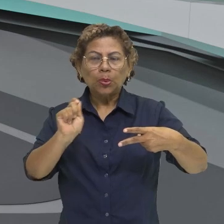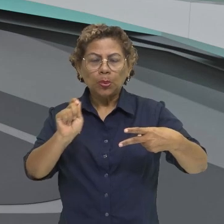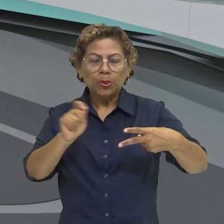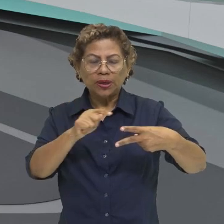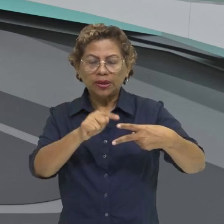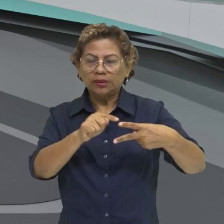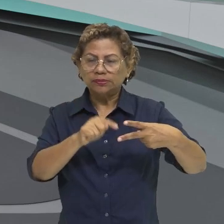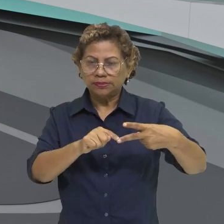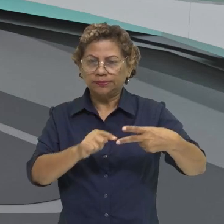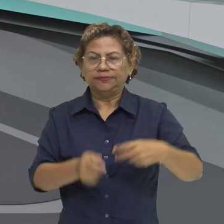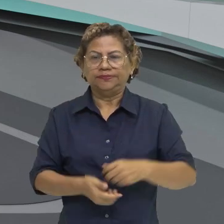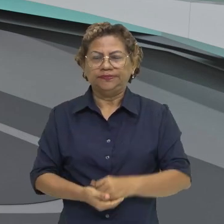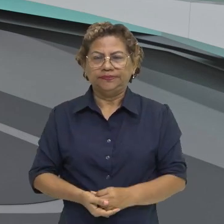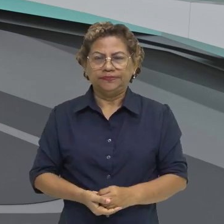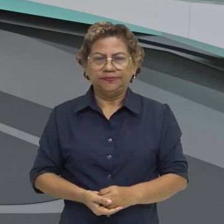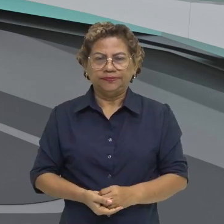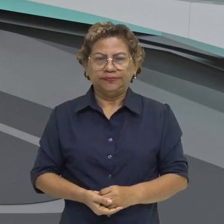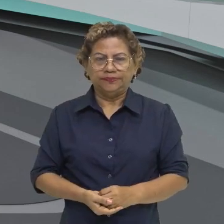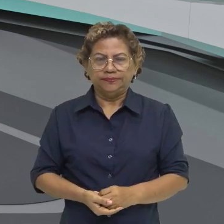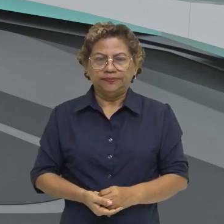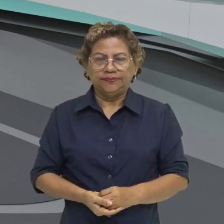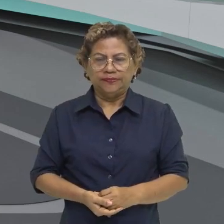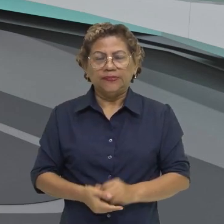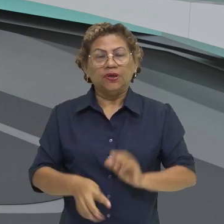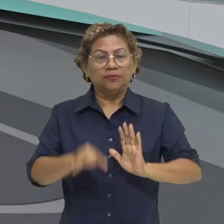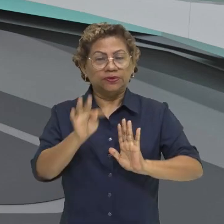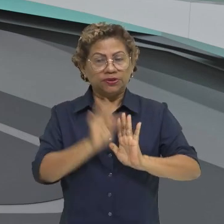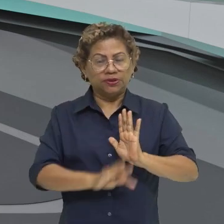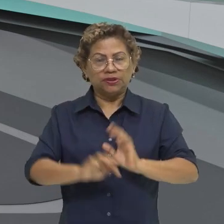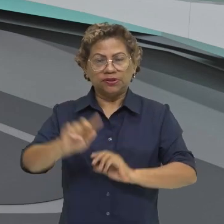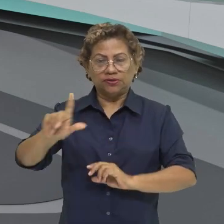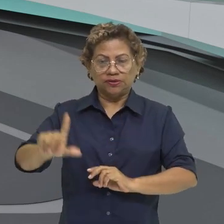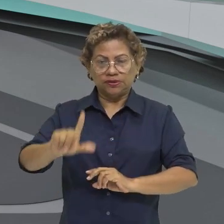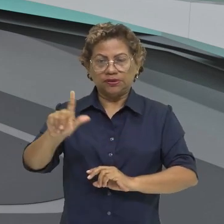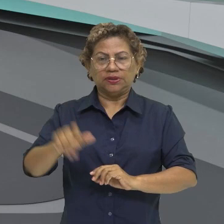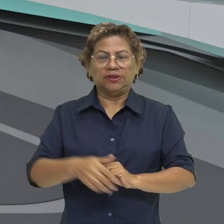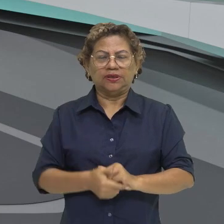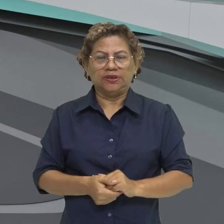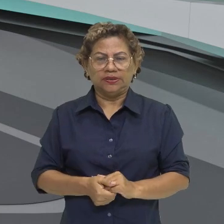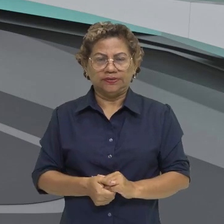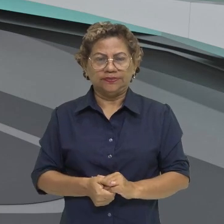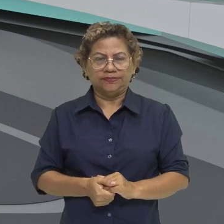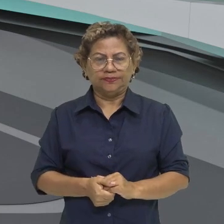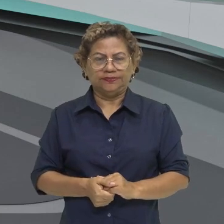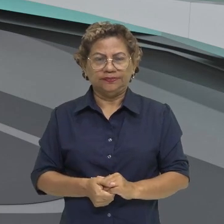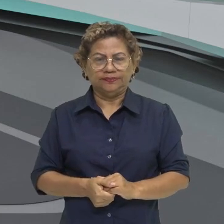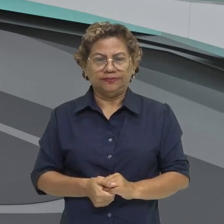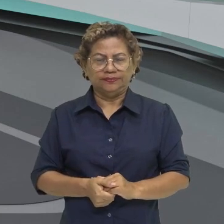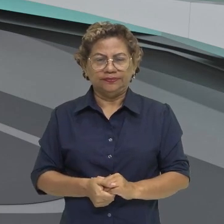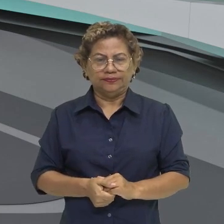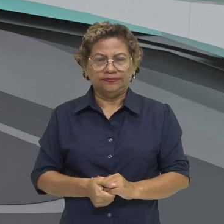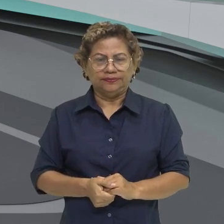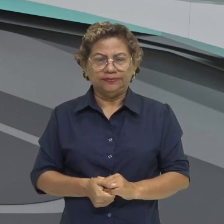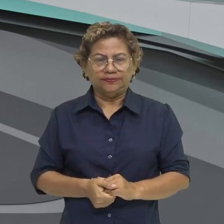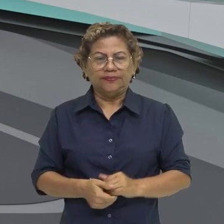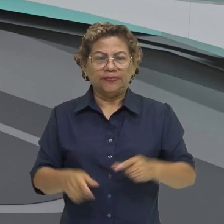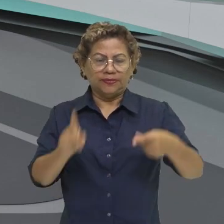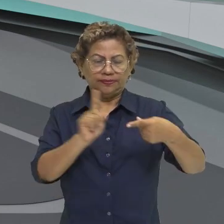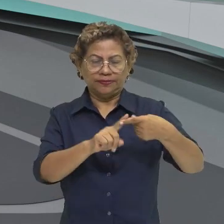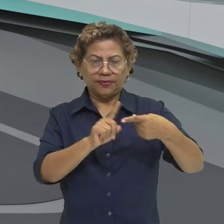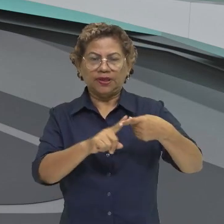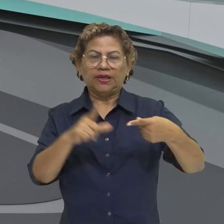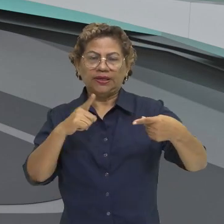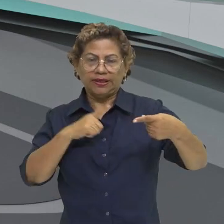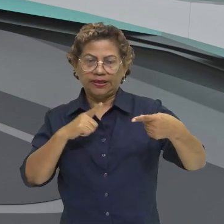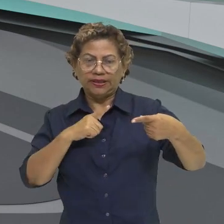texto não literário. Então, os textos literários são aqueles textos que têm